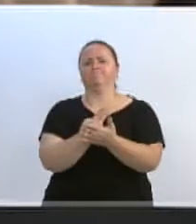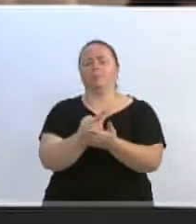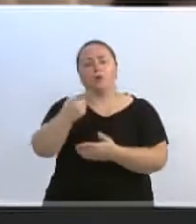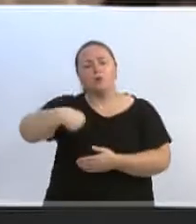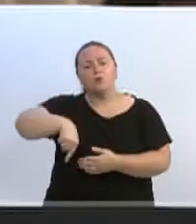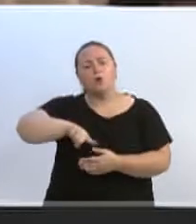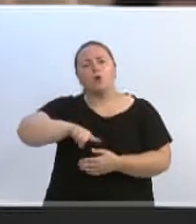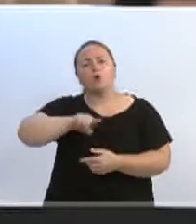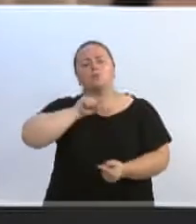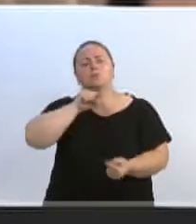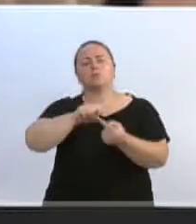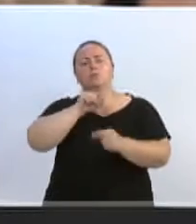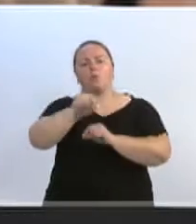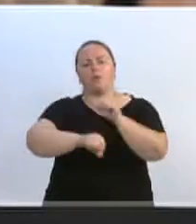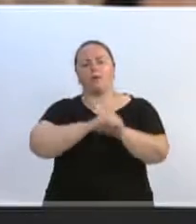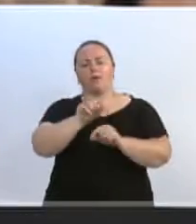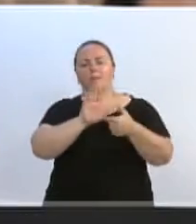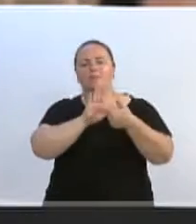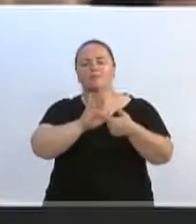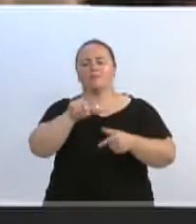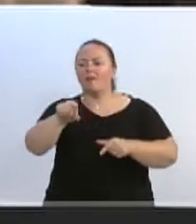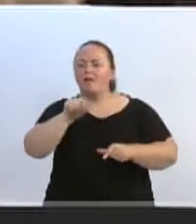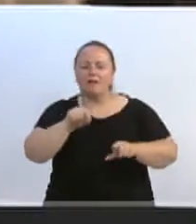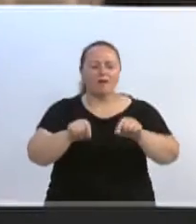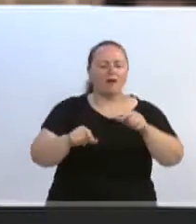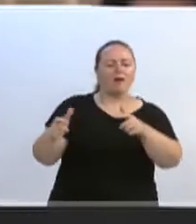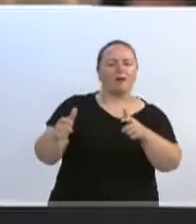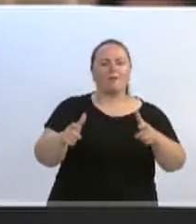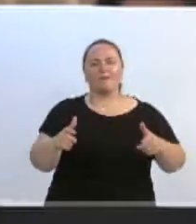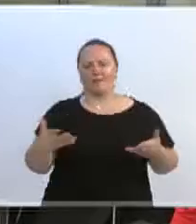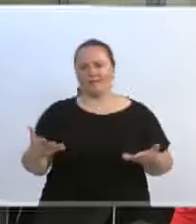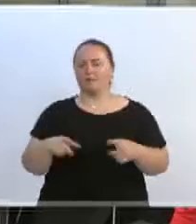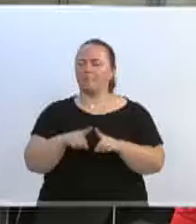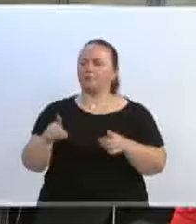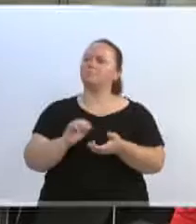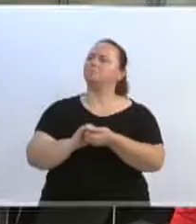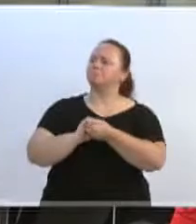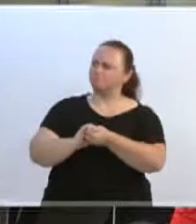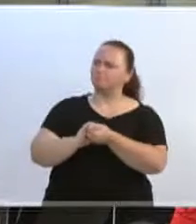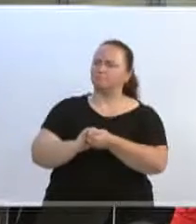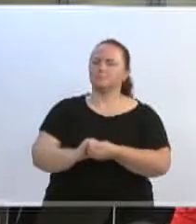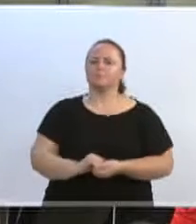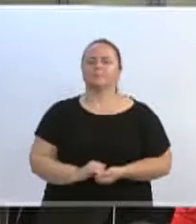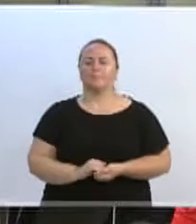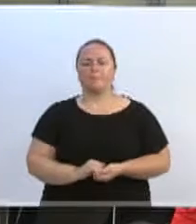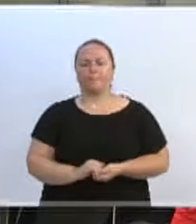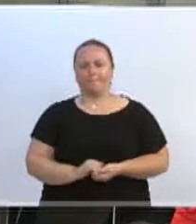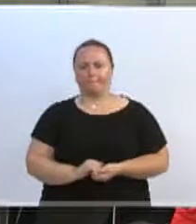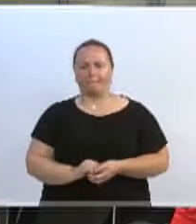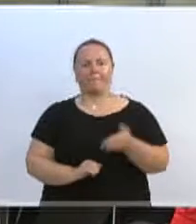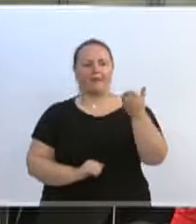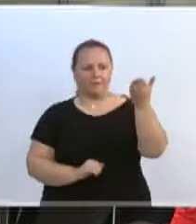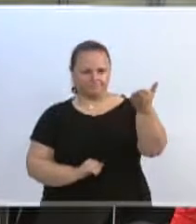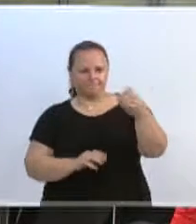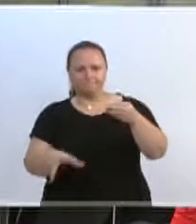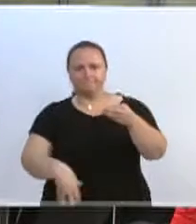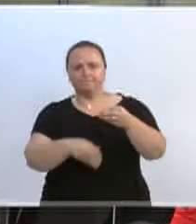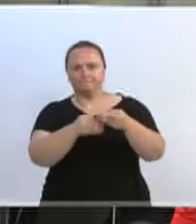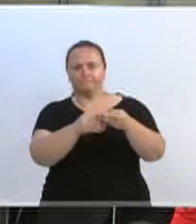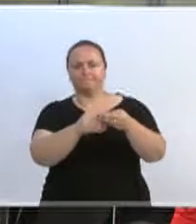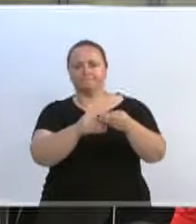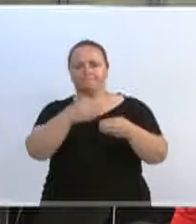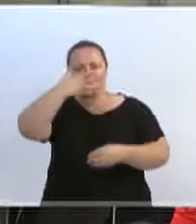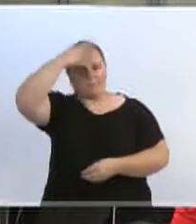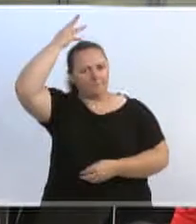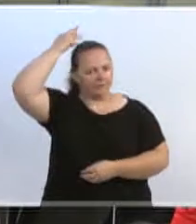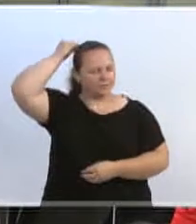própria comissão, os vereadores que vão aprovar e o prefeito local. Mas parabéns por esse tema. Parabéns, vereador. Conselho de parte ao vereador Alexandre Matias. Com a permissão